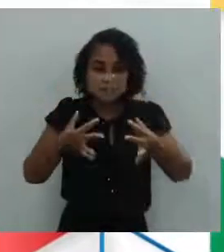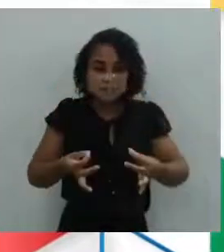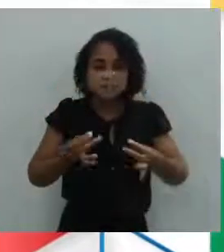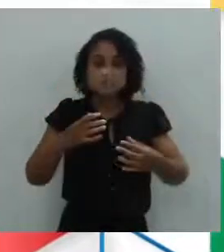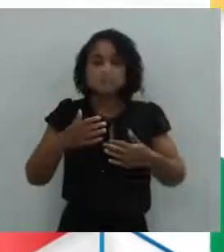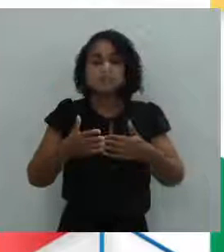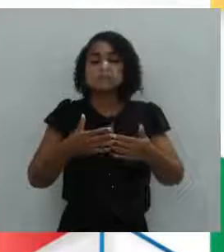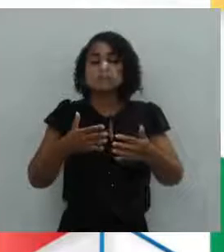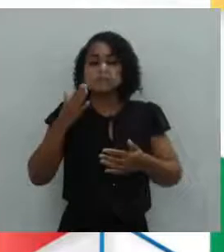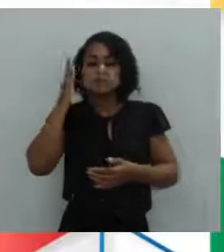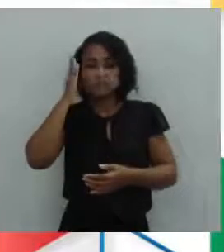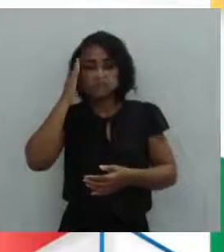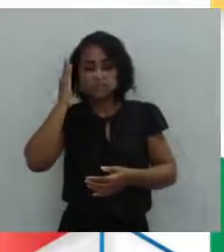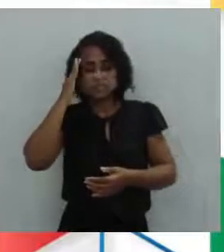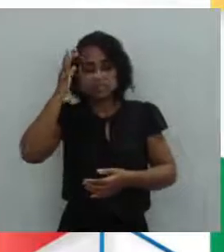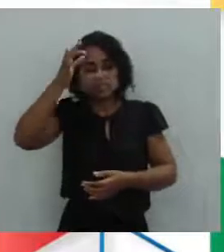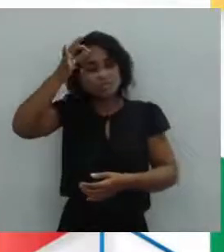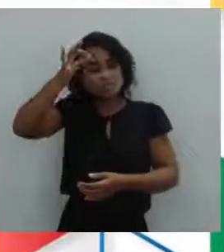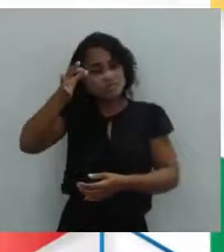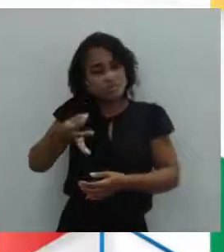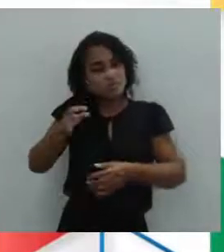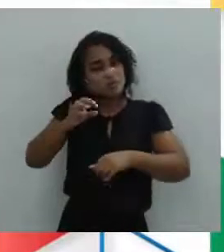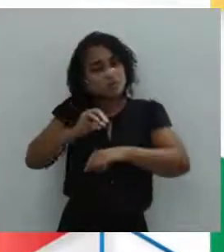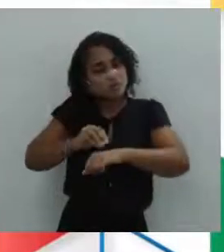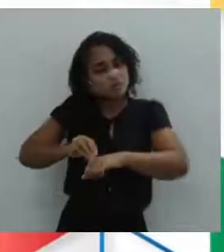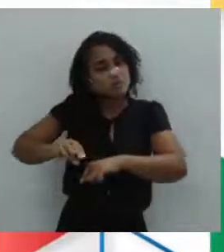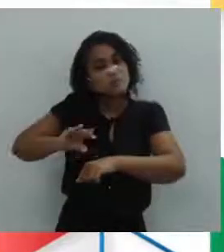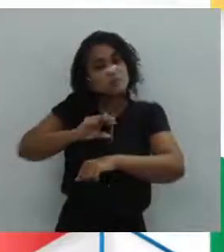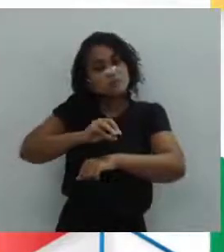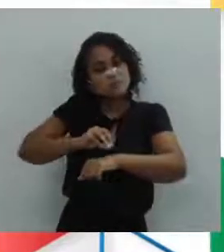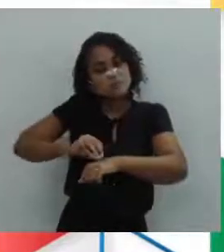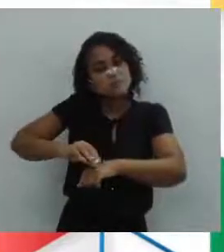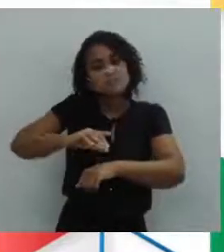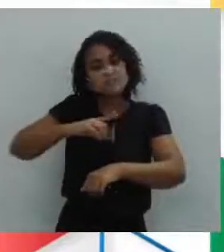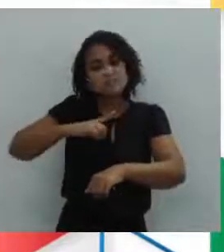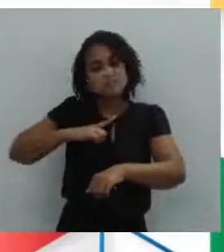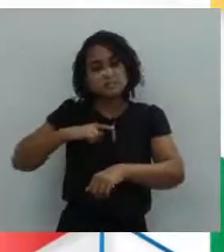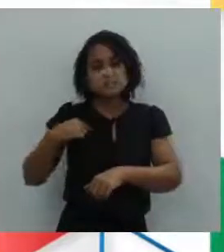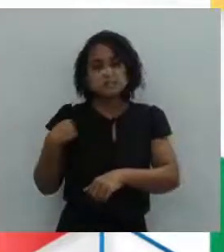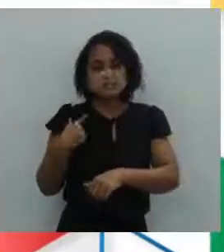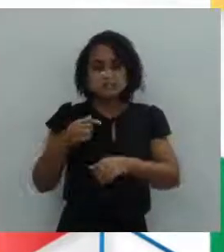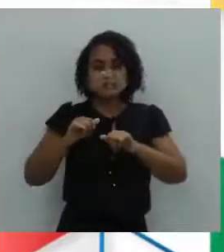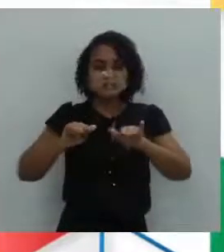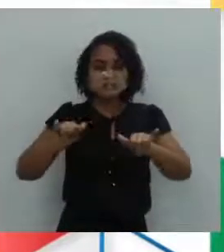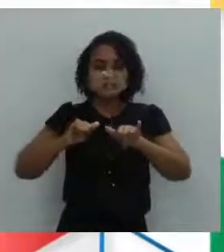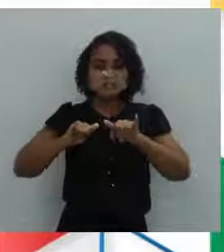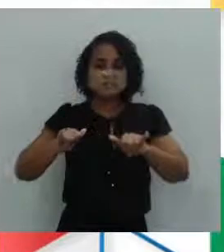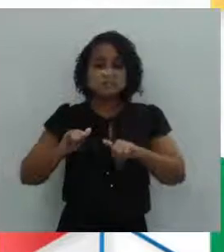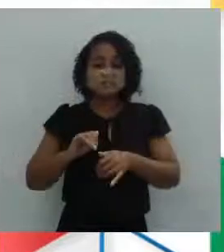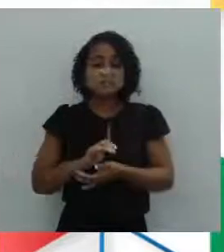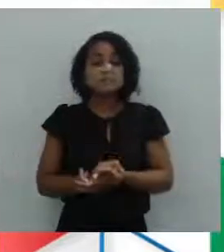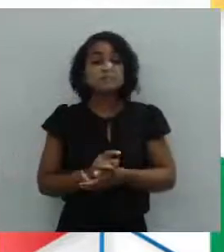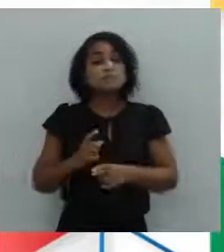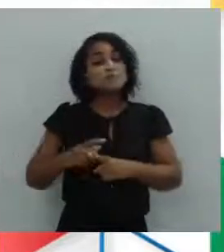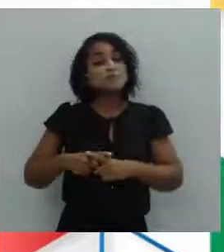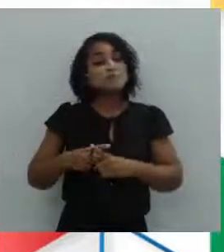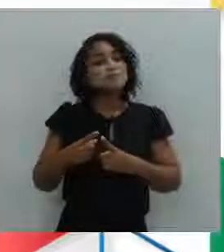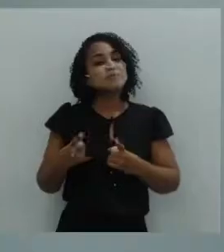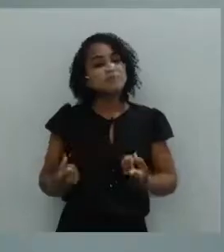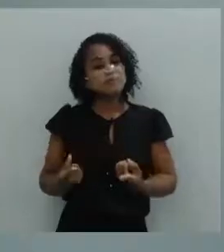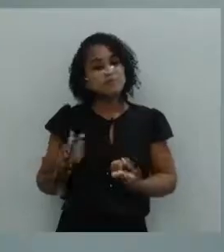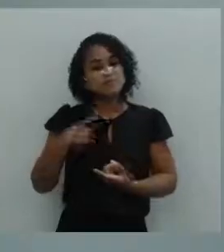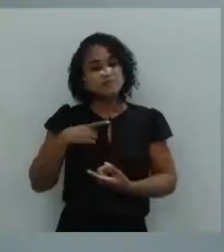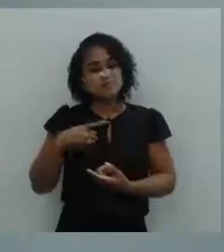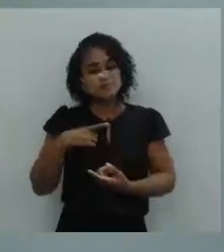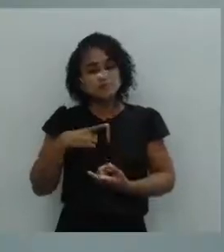buscando compreender exatamente a mensagem que o emissor tem para nos dizer. Muitas vezes a gente acaba entrando